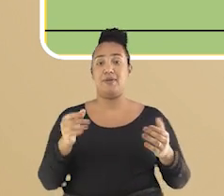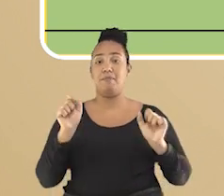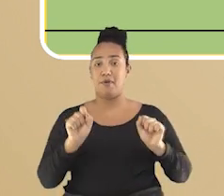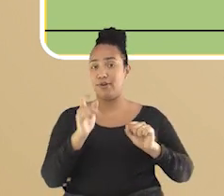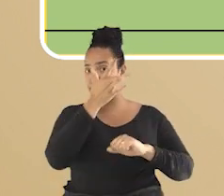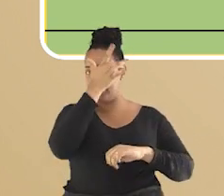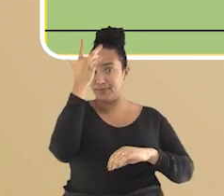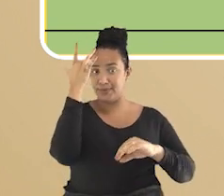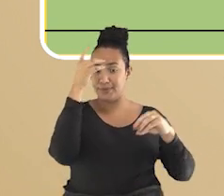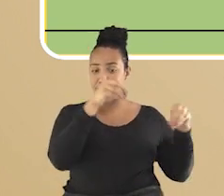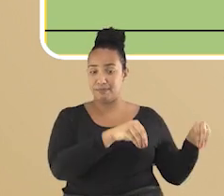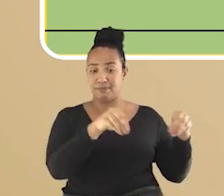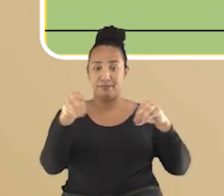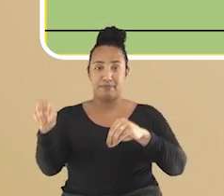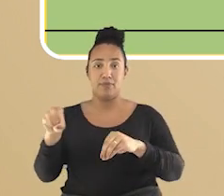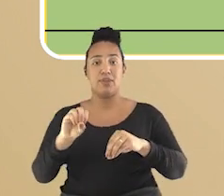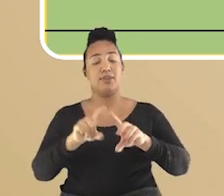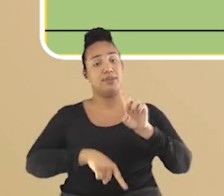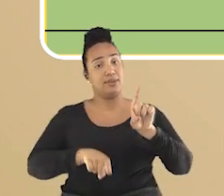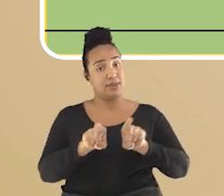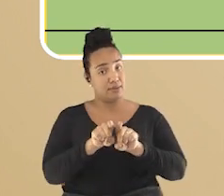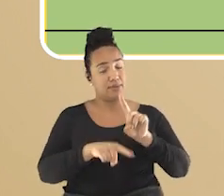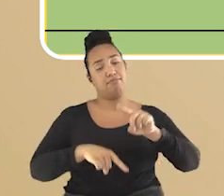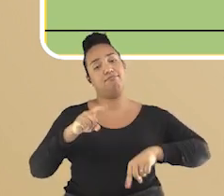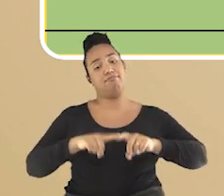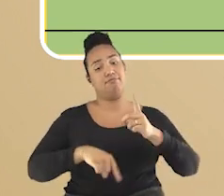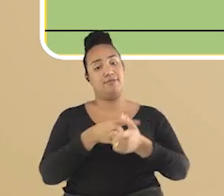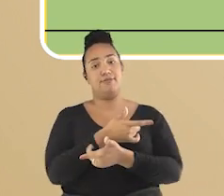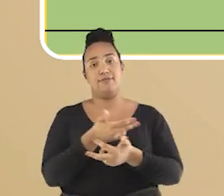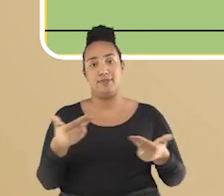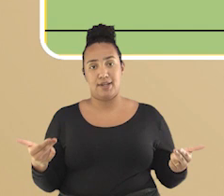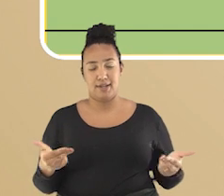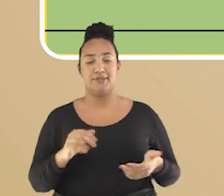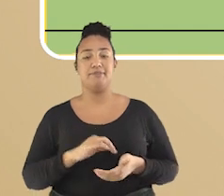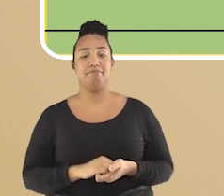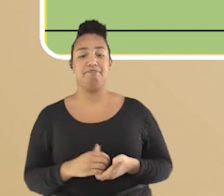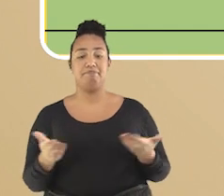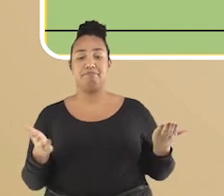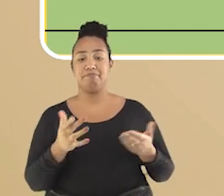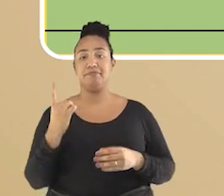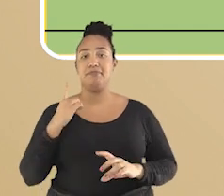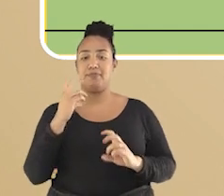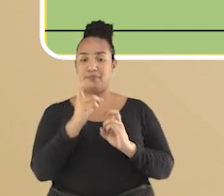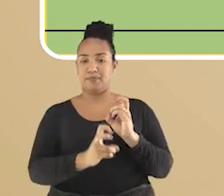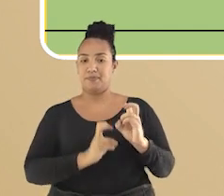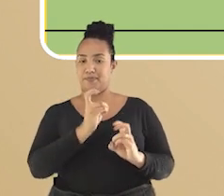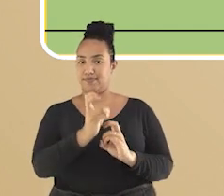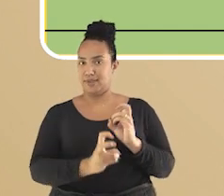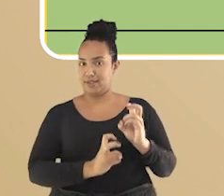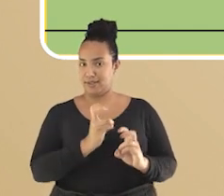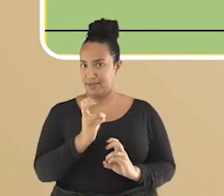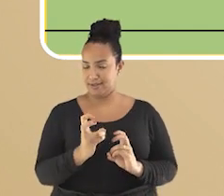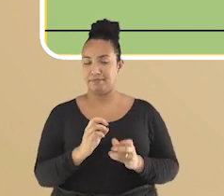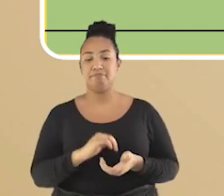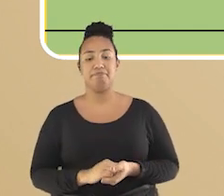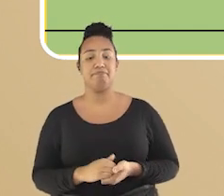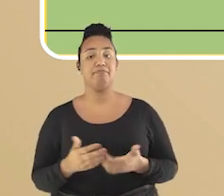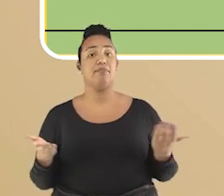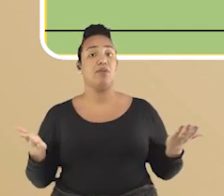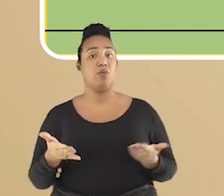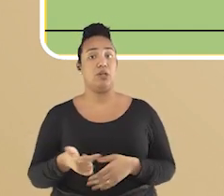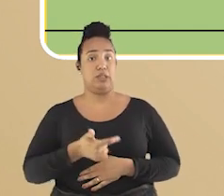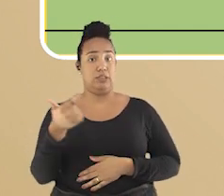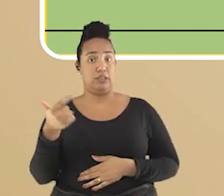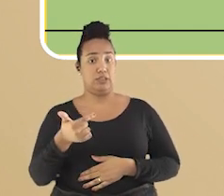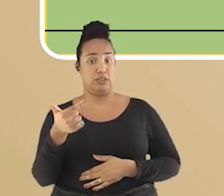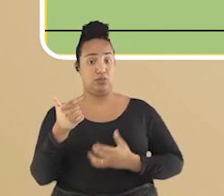locomoção de pessoas e de mercadorias, que eram os trens movidos a carvão. Já na segunda